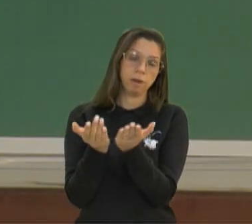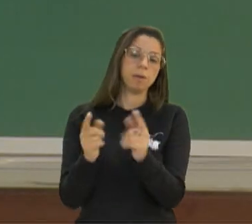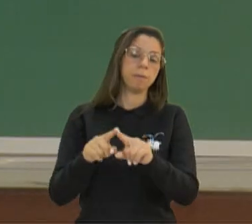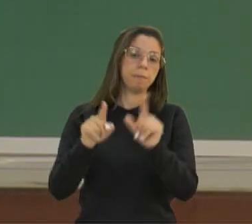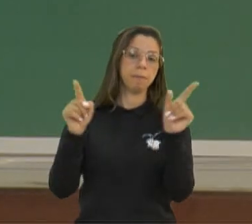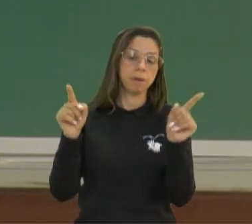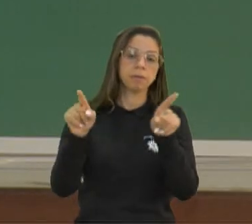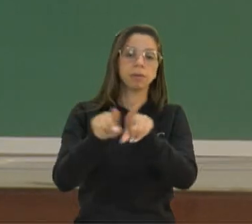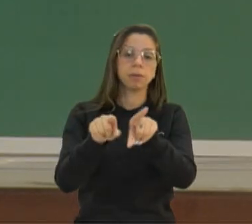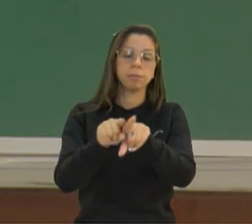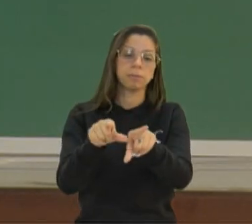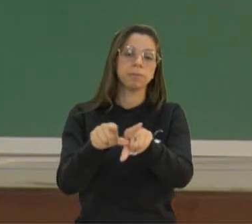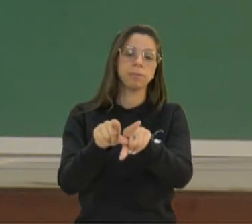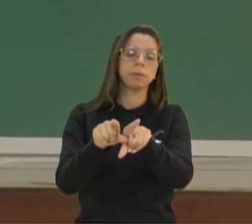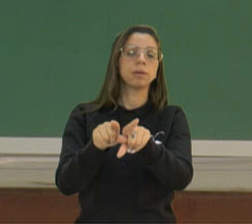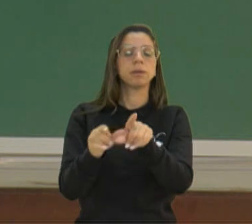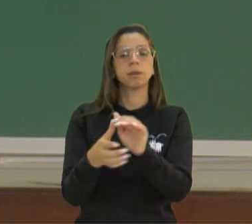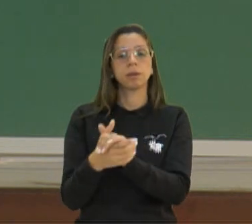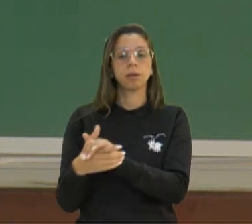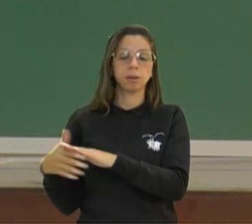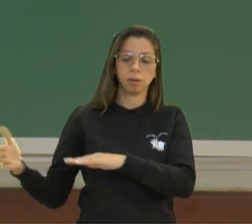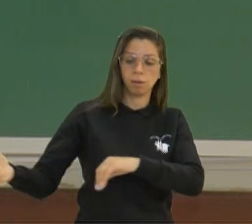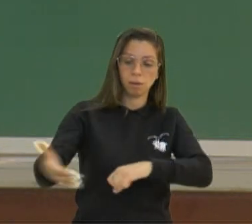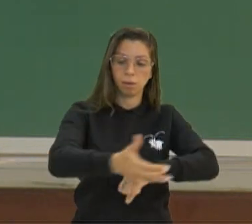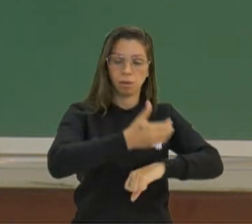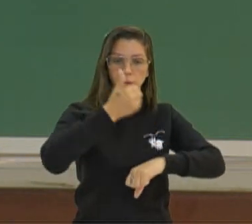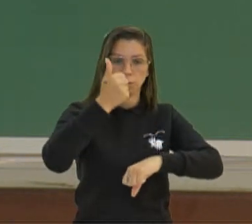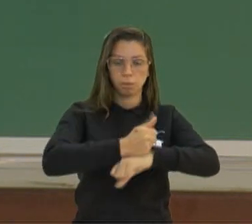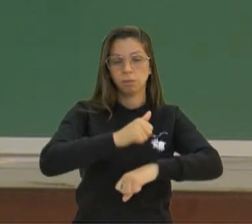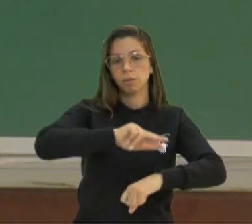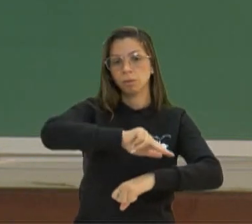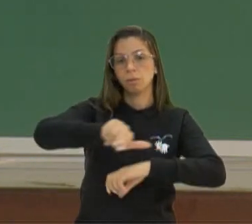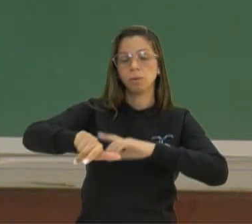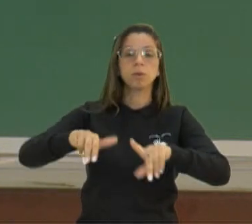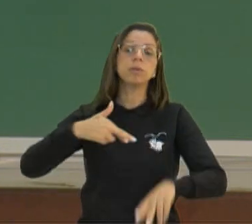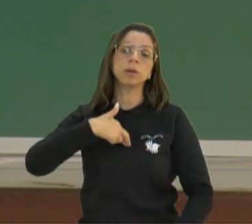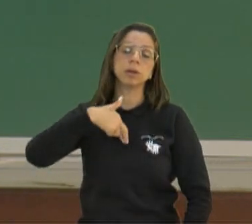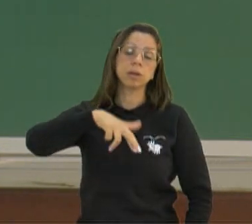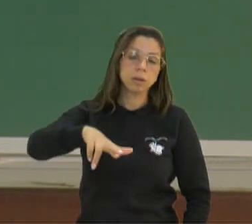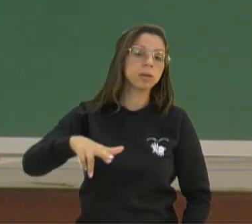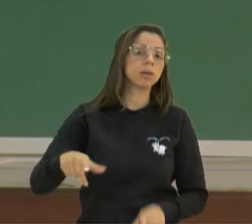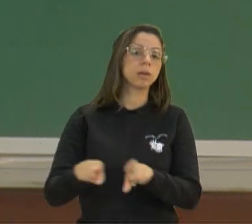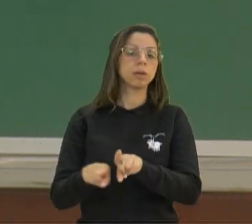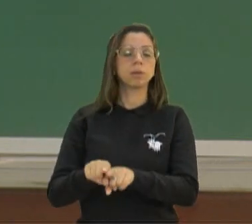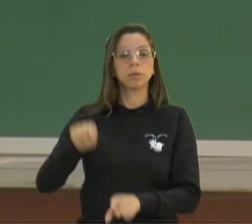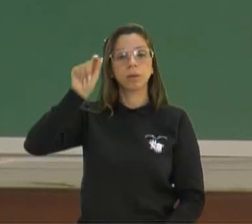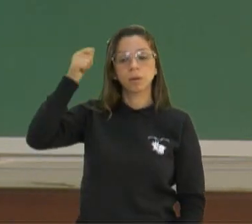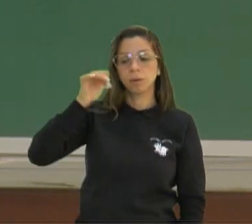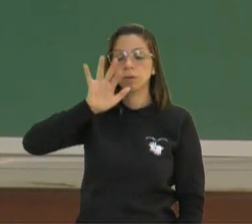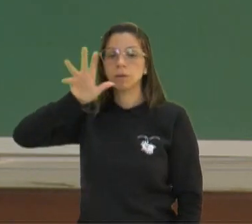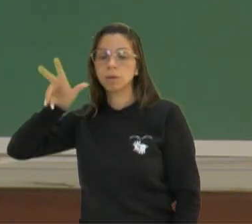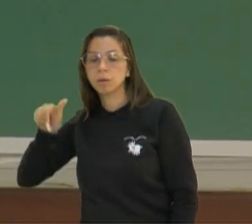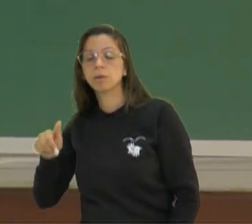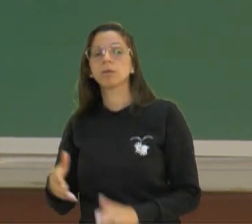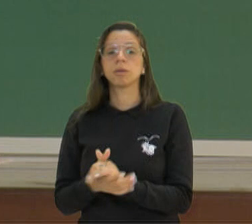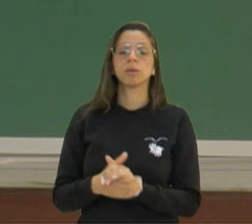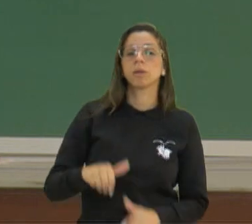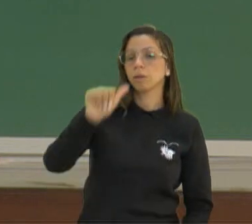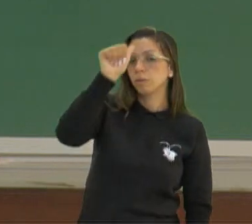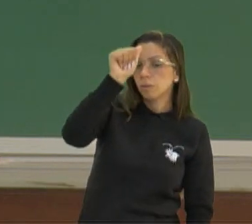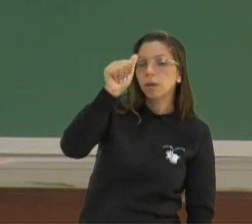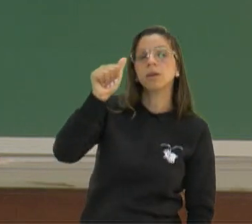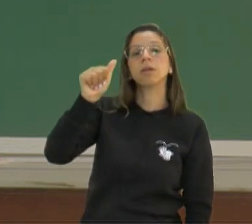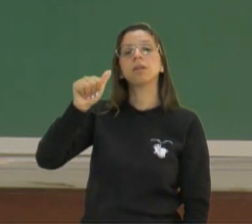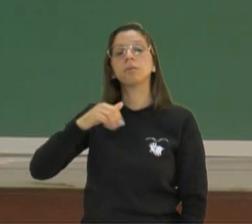né, devido à colonização, temos diversas outras religiões de matriz africana, judaísmo,